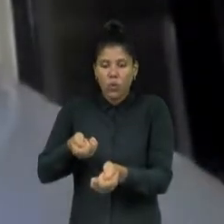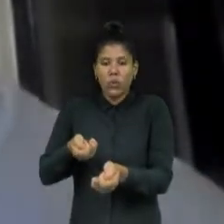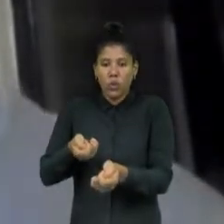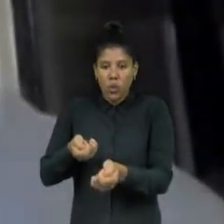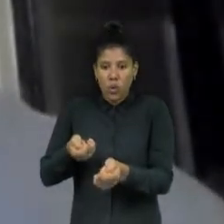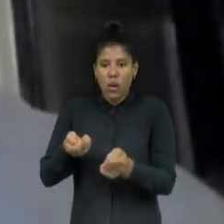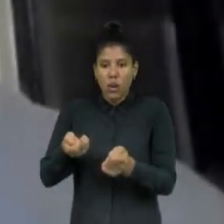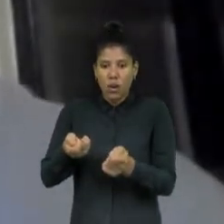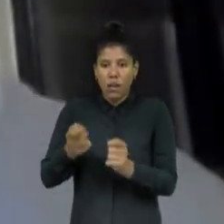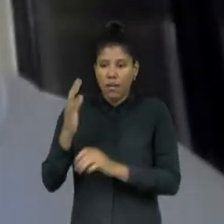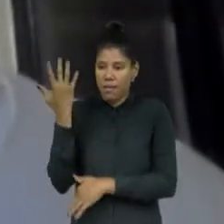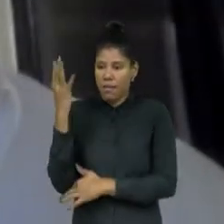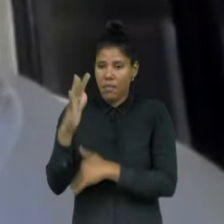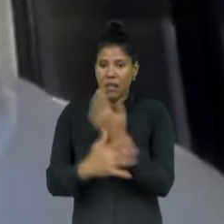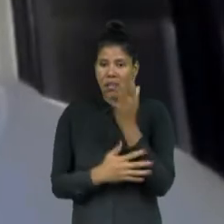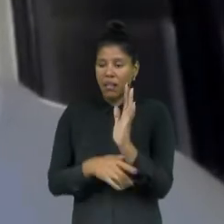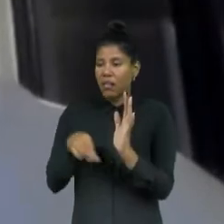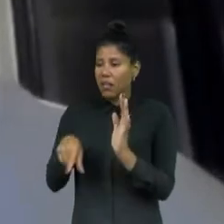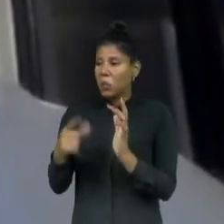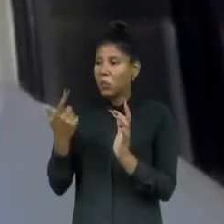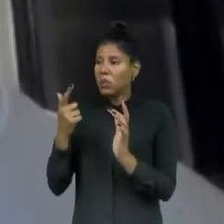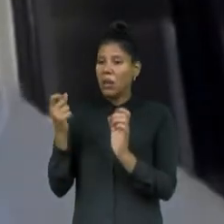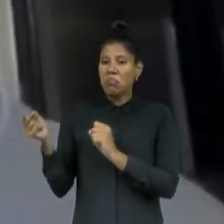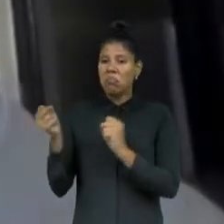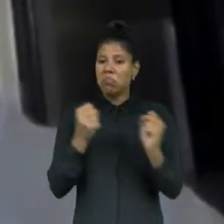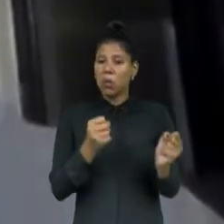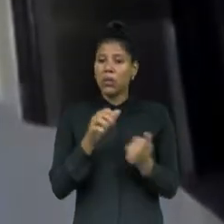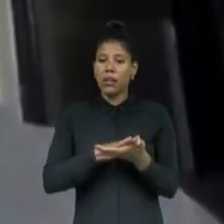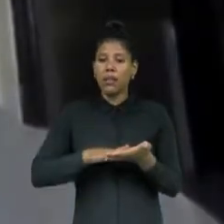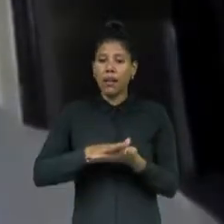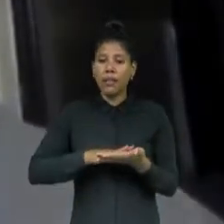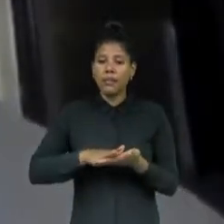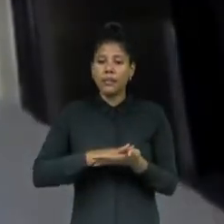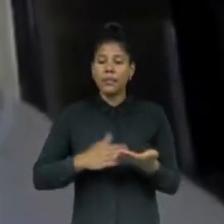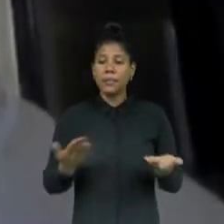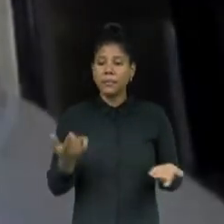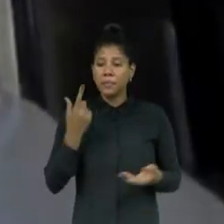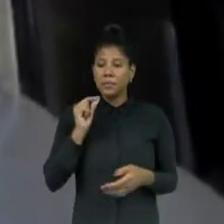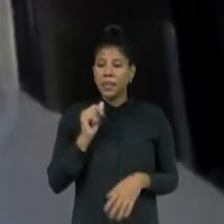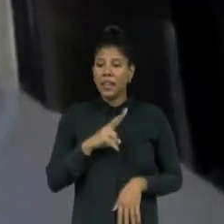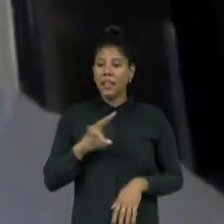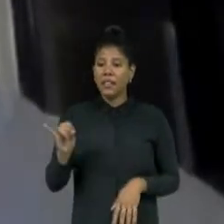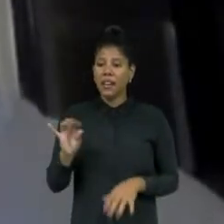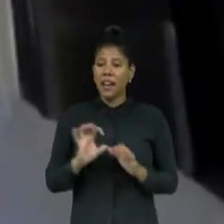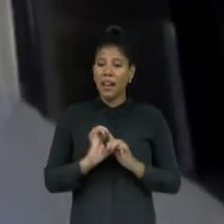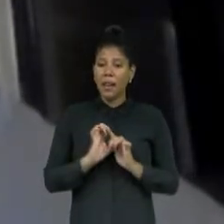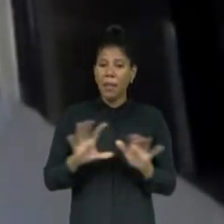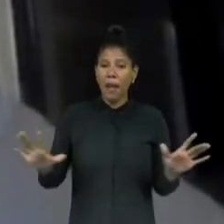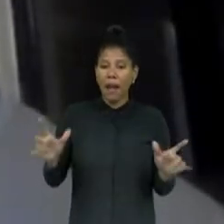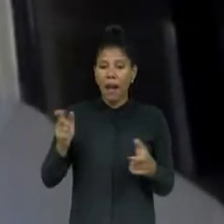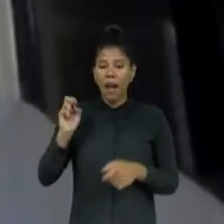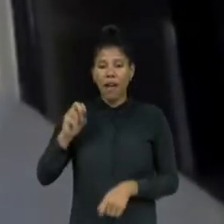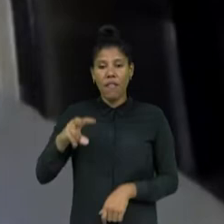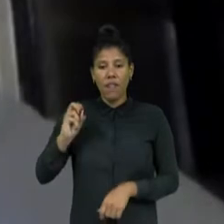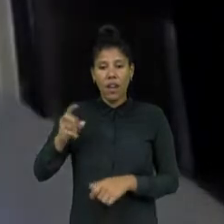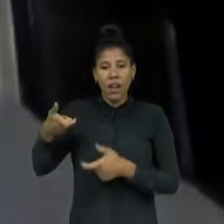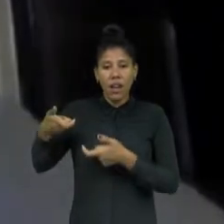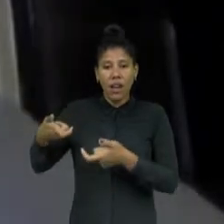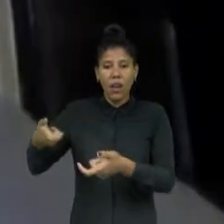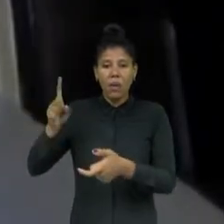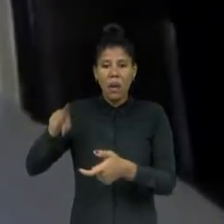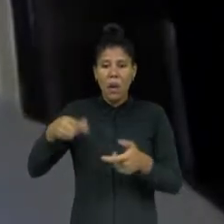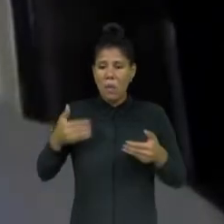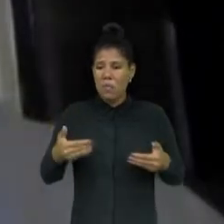nenhuma responsabilidade, nenhum poder. Ou seja, quem vai agora liberar ou não é o Ministério da Agricultura.